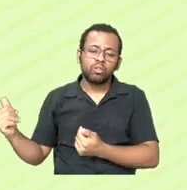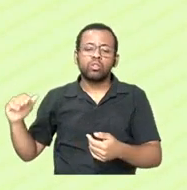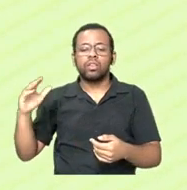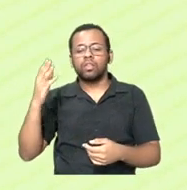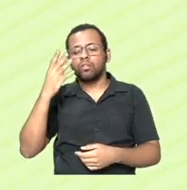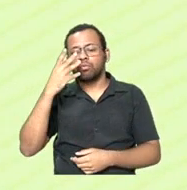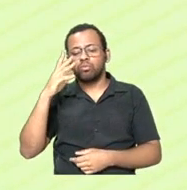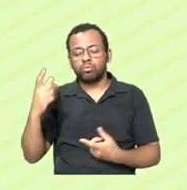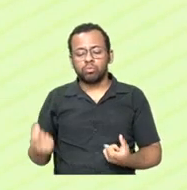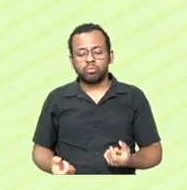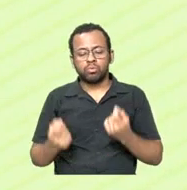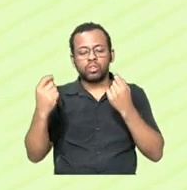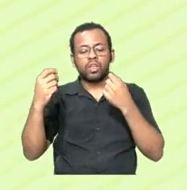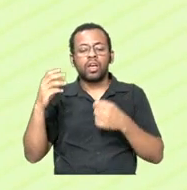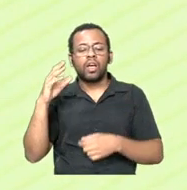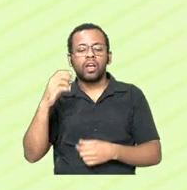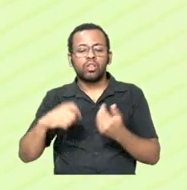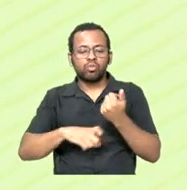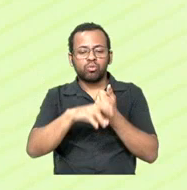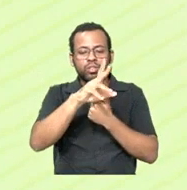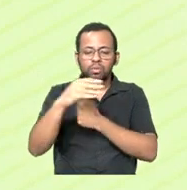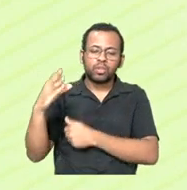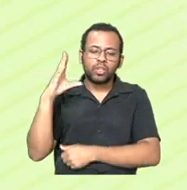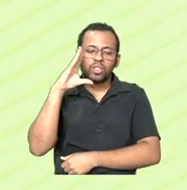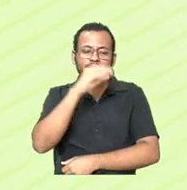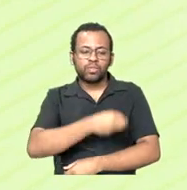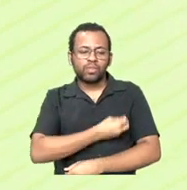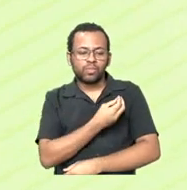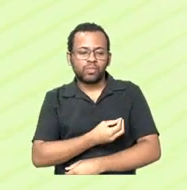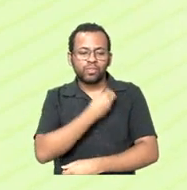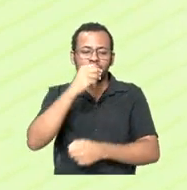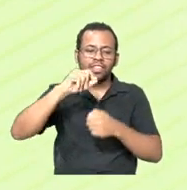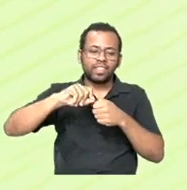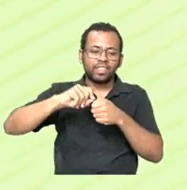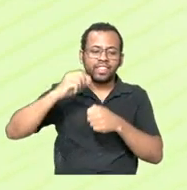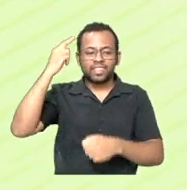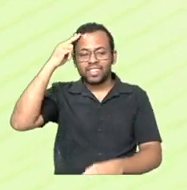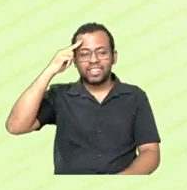ajudando a salvar vidas e a realizar sonhos